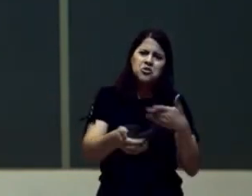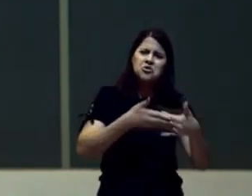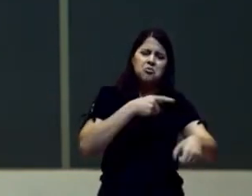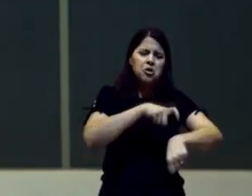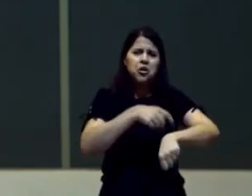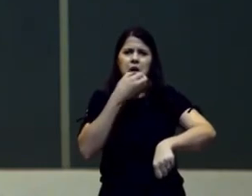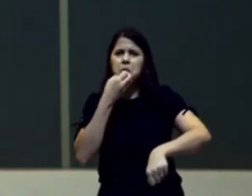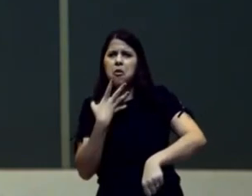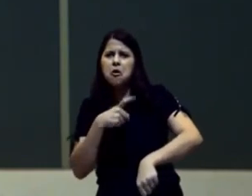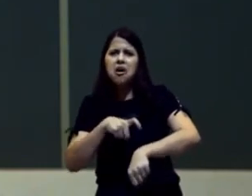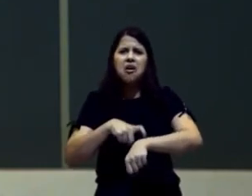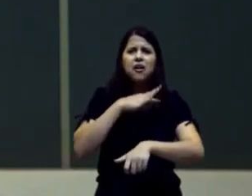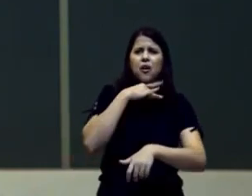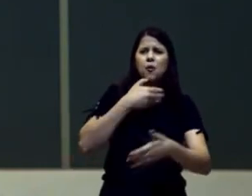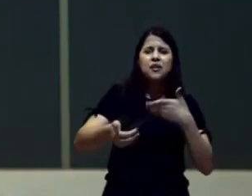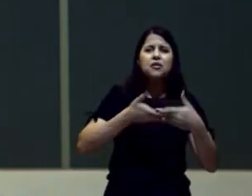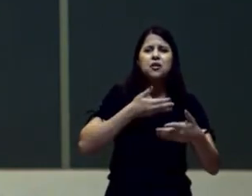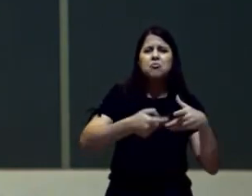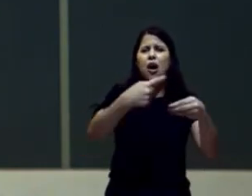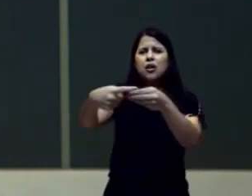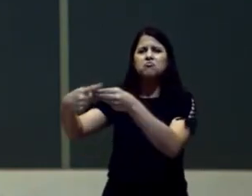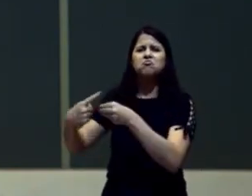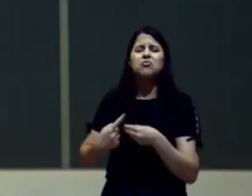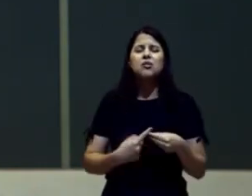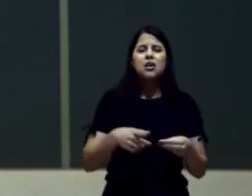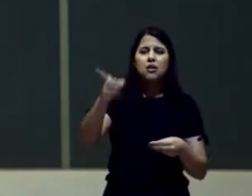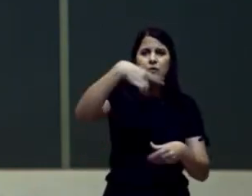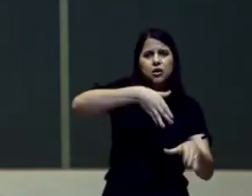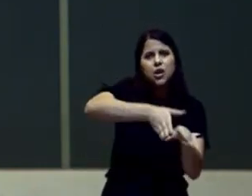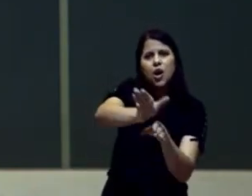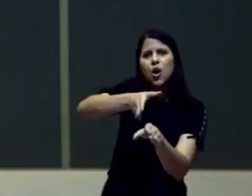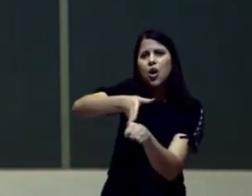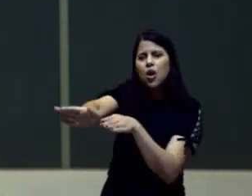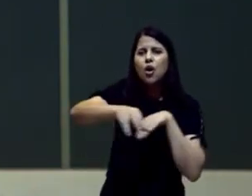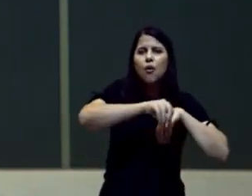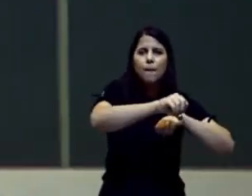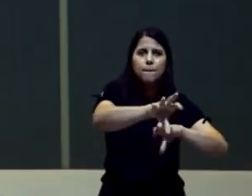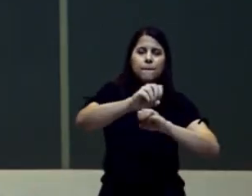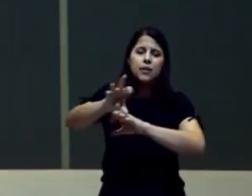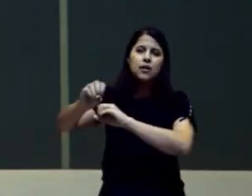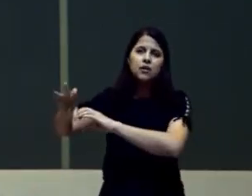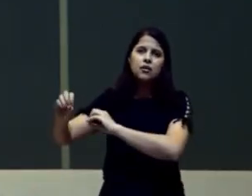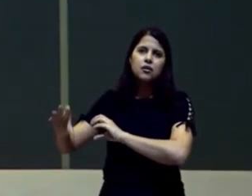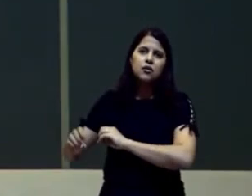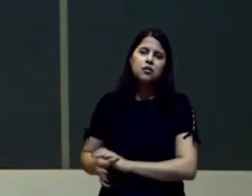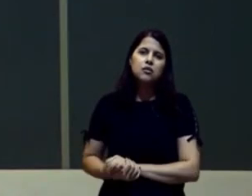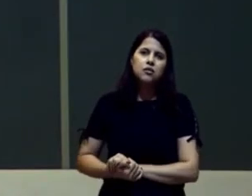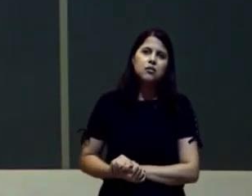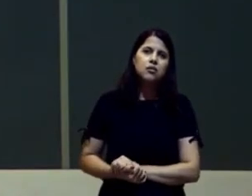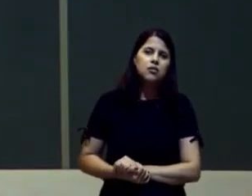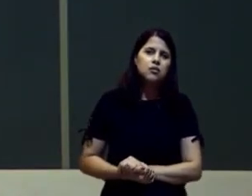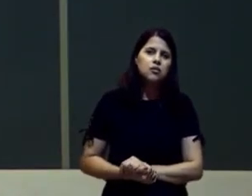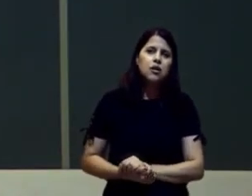Corrija, repreenda, exorte com toda paciência e doutrina. pois virá o tempo em que não suportarão a sã doutrina,